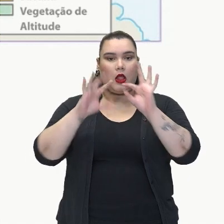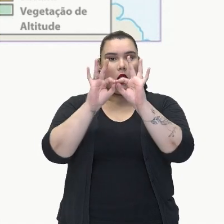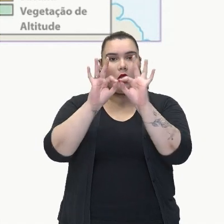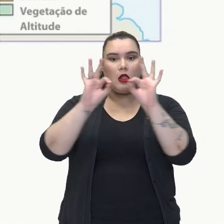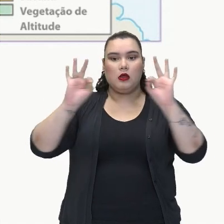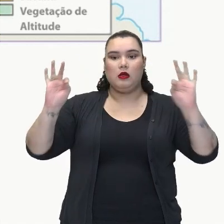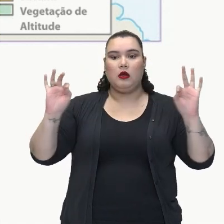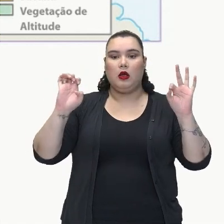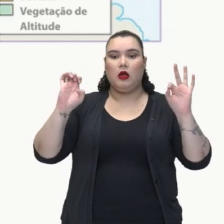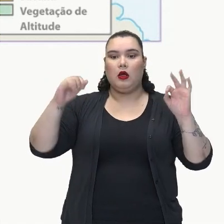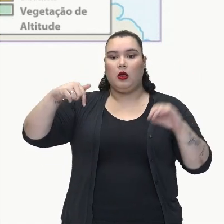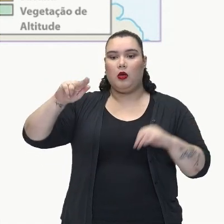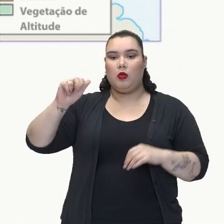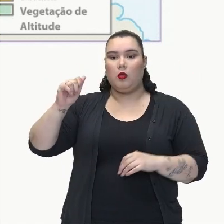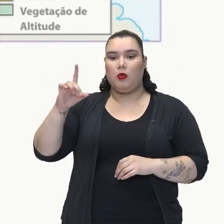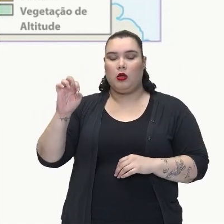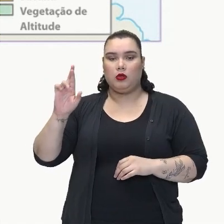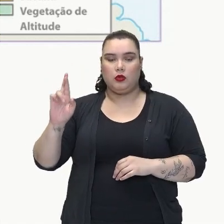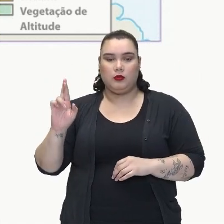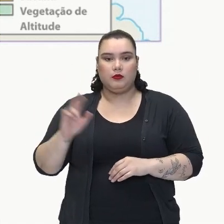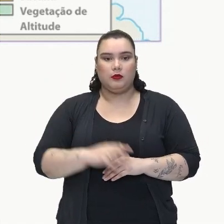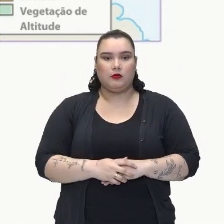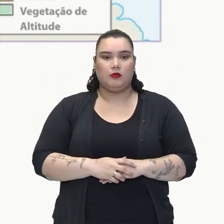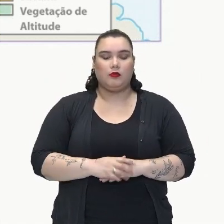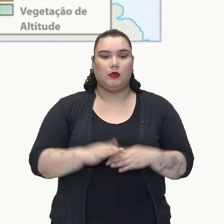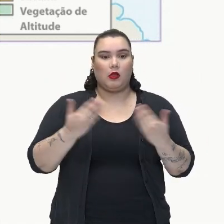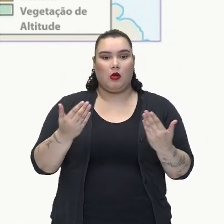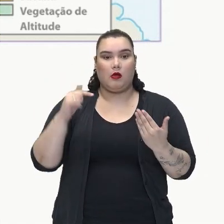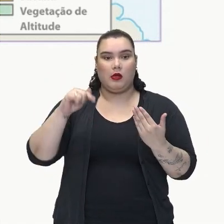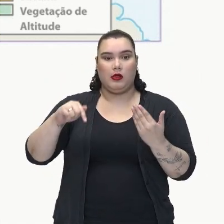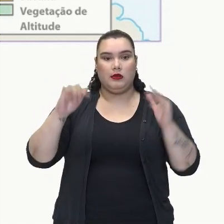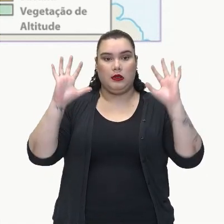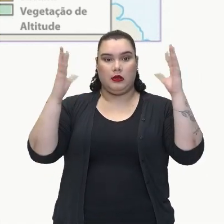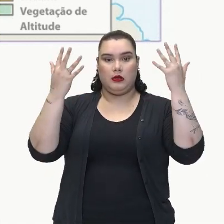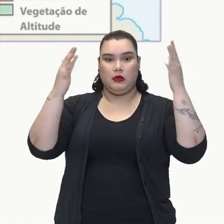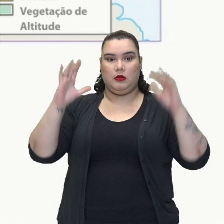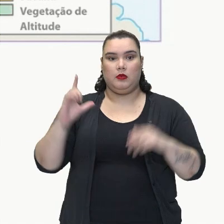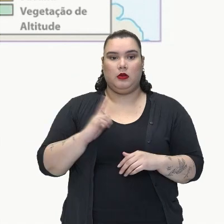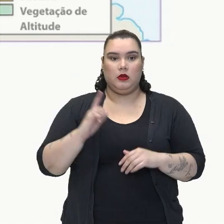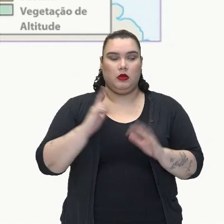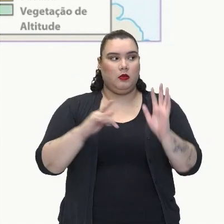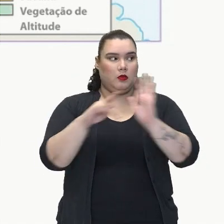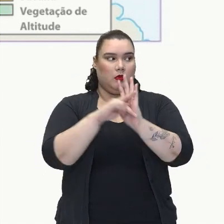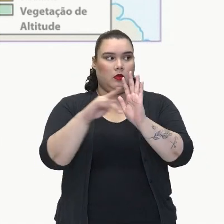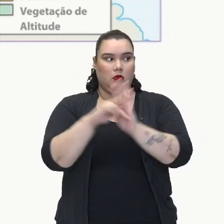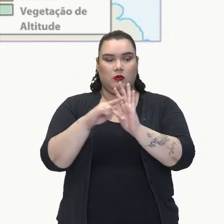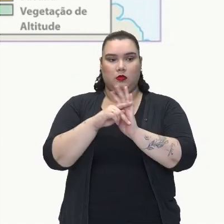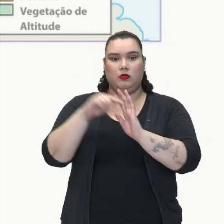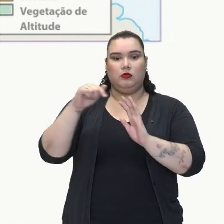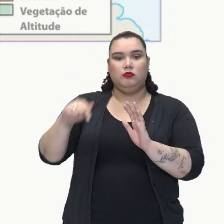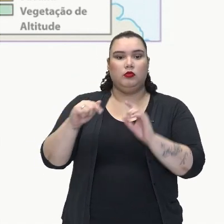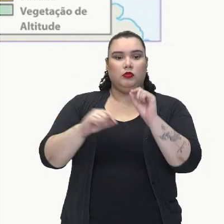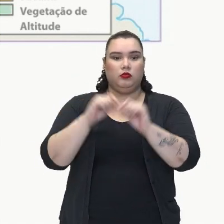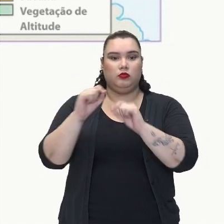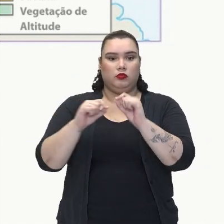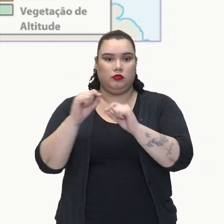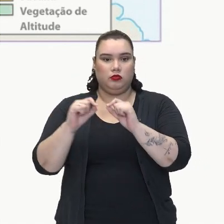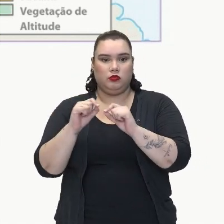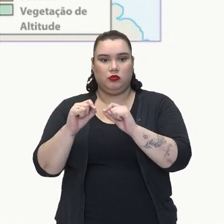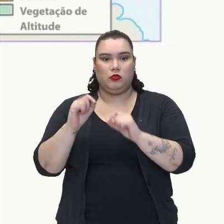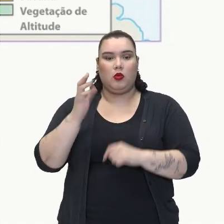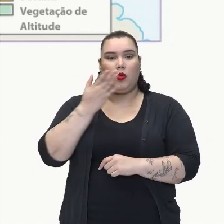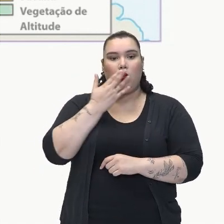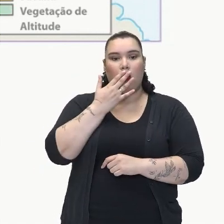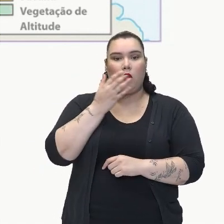isso? Então, em termos aqui de climas, nós temos nas partes aqui dessa tonalidade um rosa,